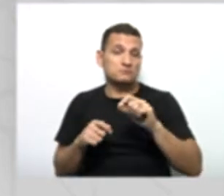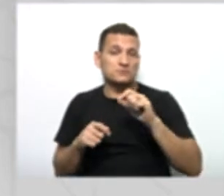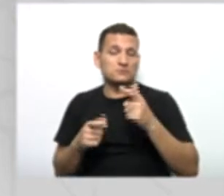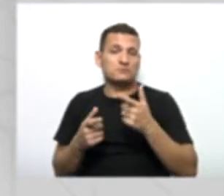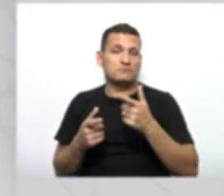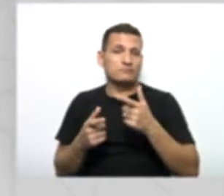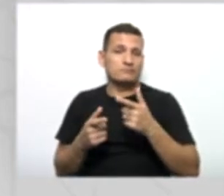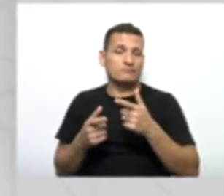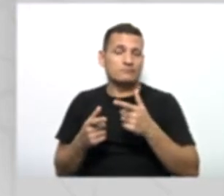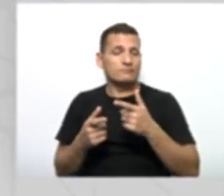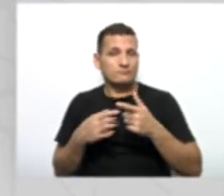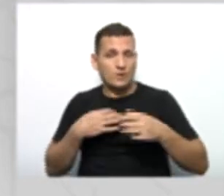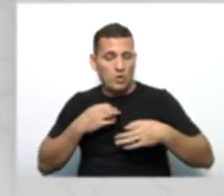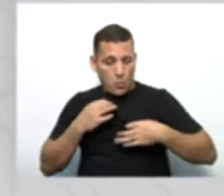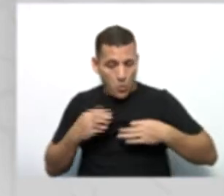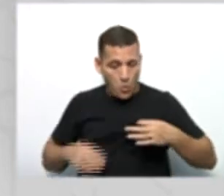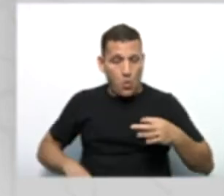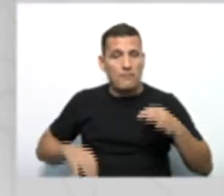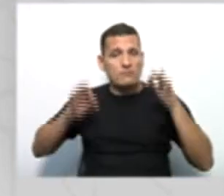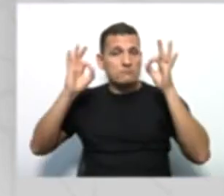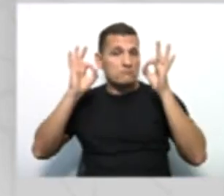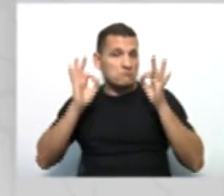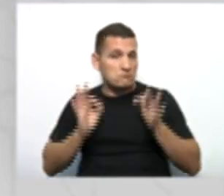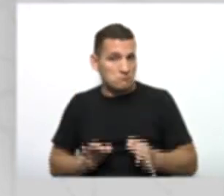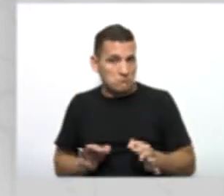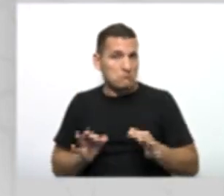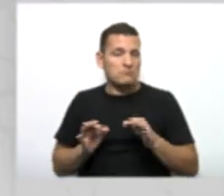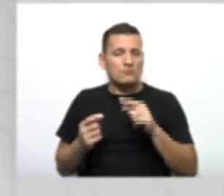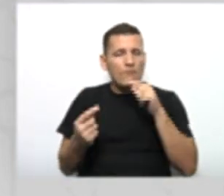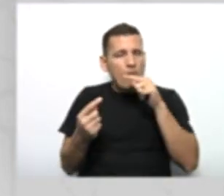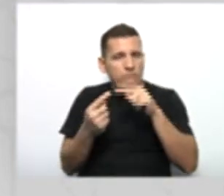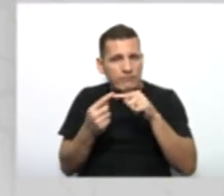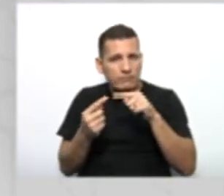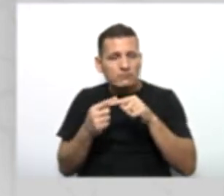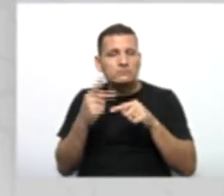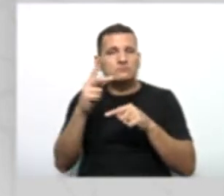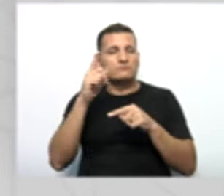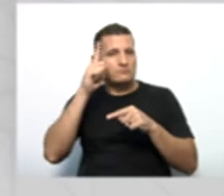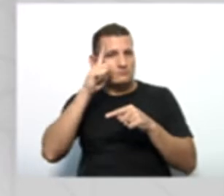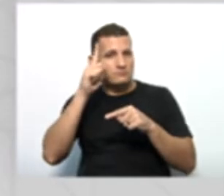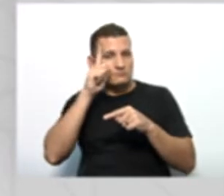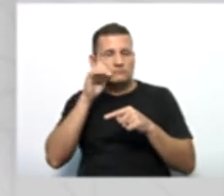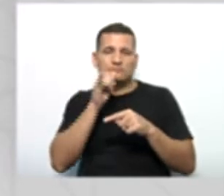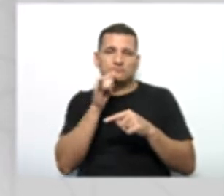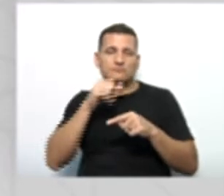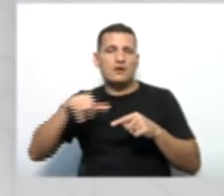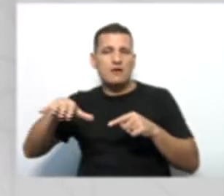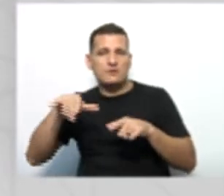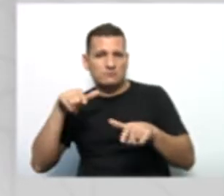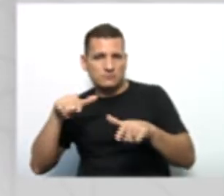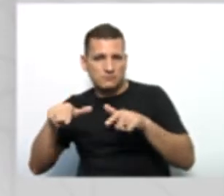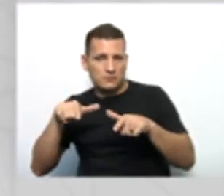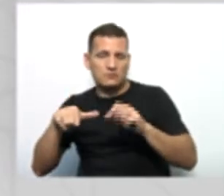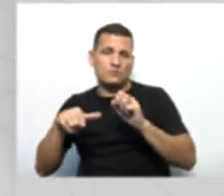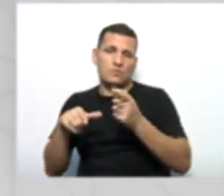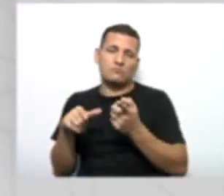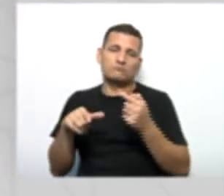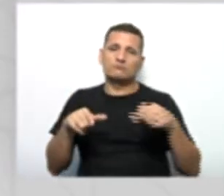às roupas adequadas para ocasiões especiais no cotidiano, no ambiente de trabalho e no culto